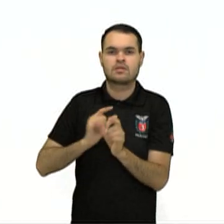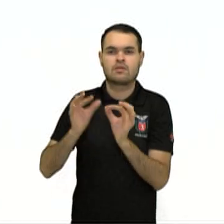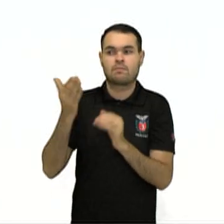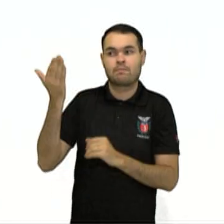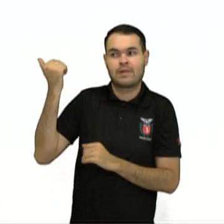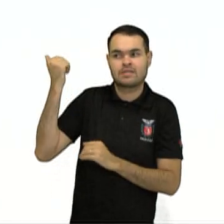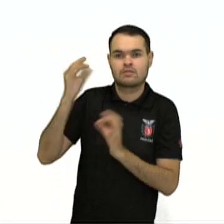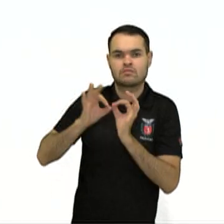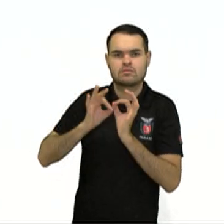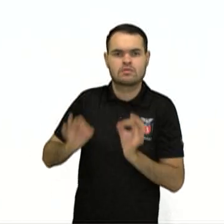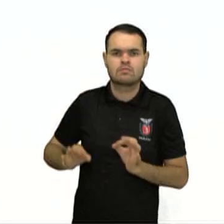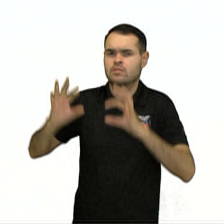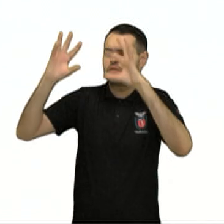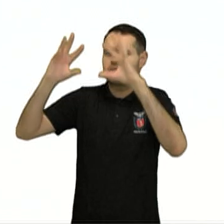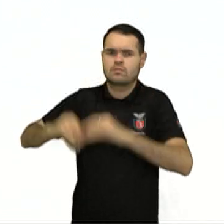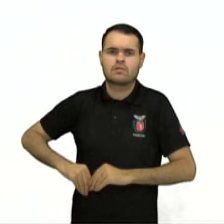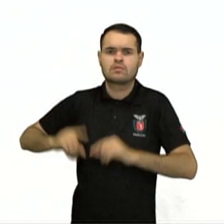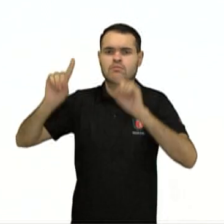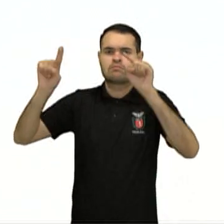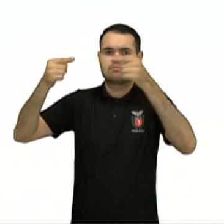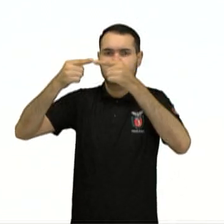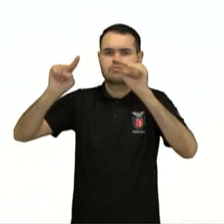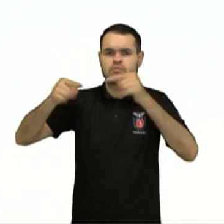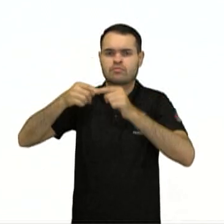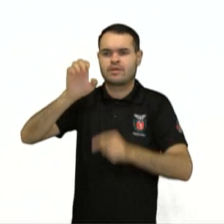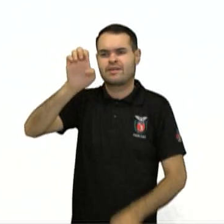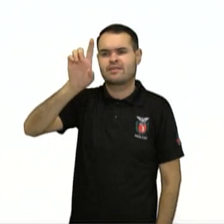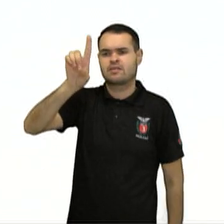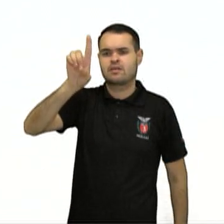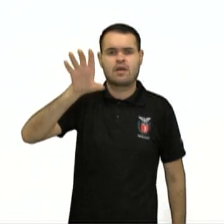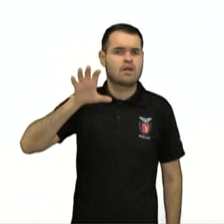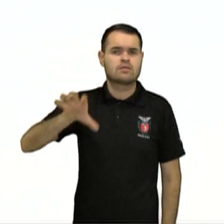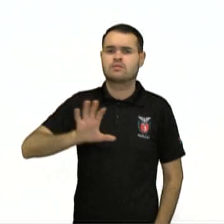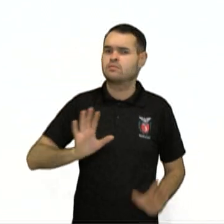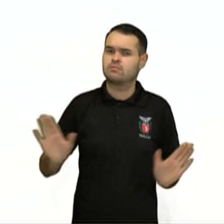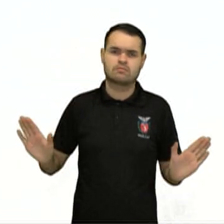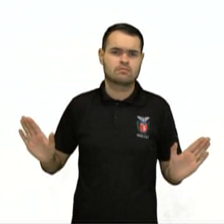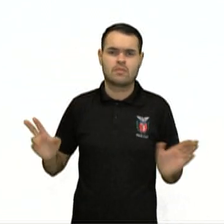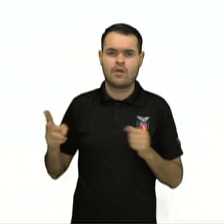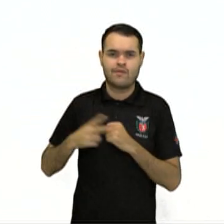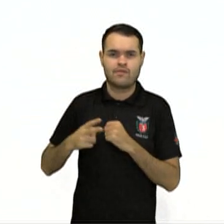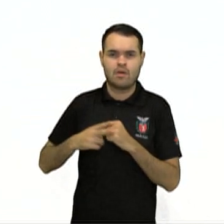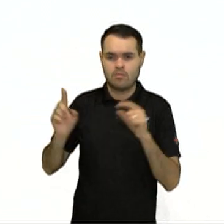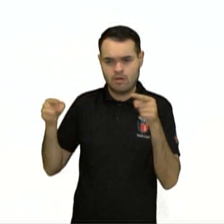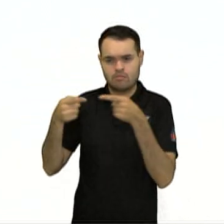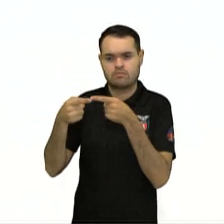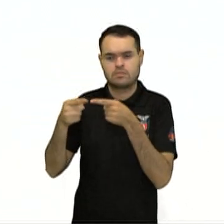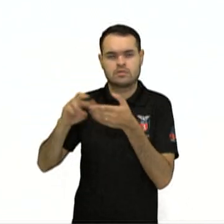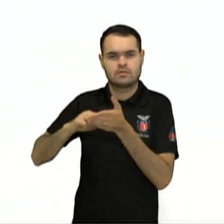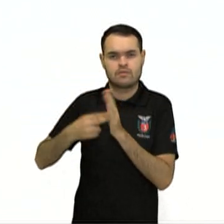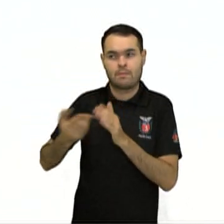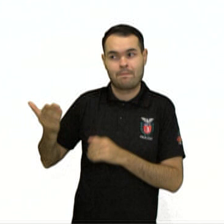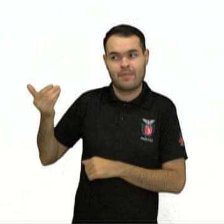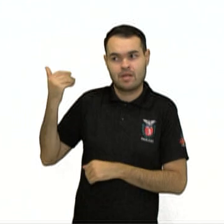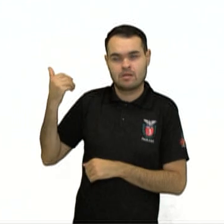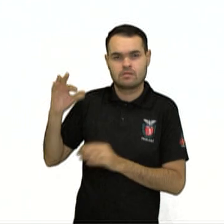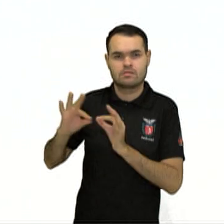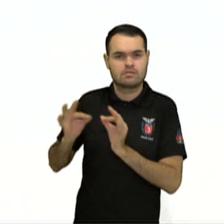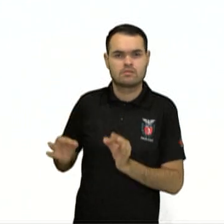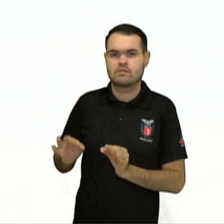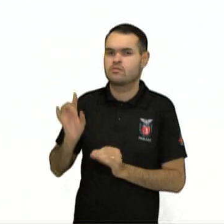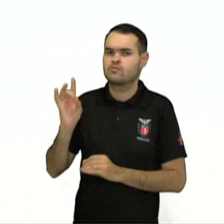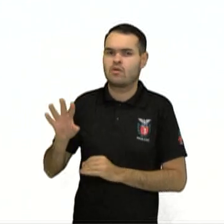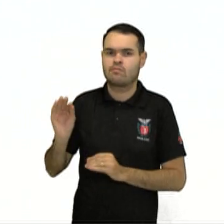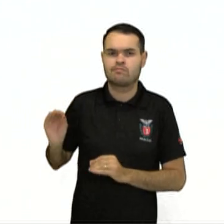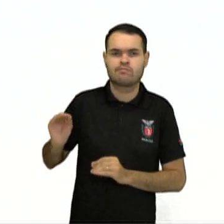simples. Todos eles estão com ed, e é isso mesmo. Os verbos regulares, para você colocar no passado, basta